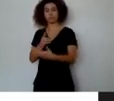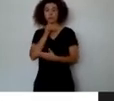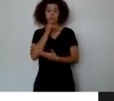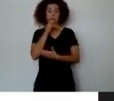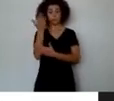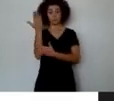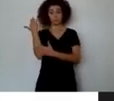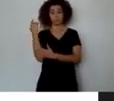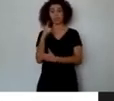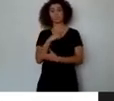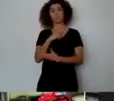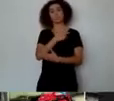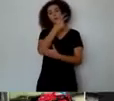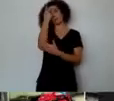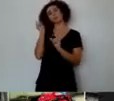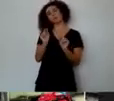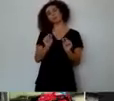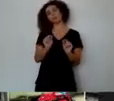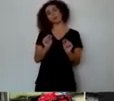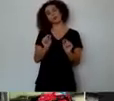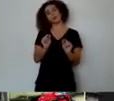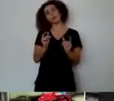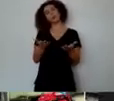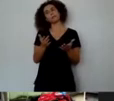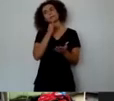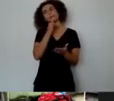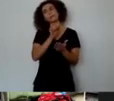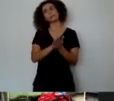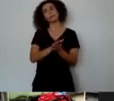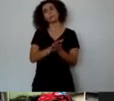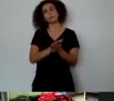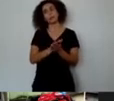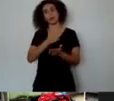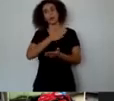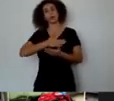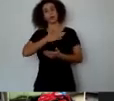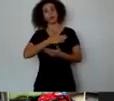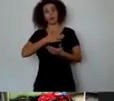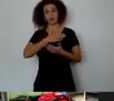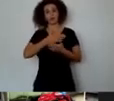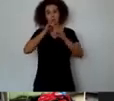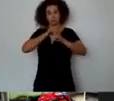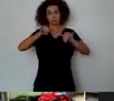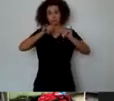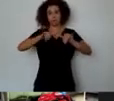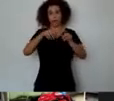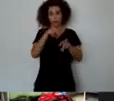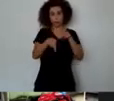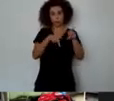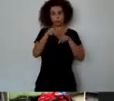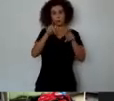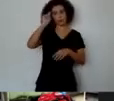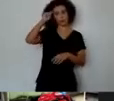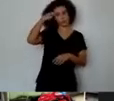muitas pessoas, geralmente gostam de colocar esses dados da população negra, de